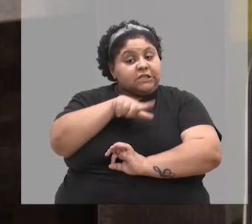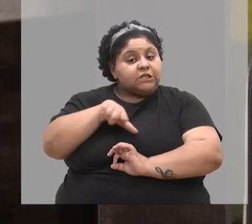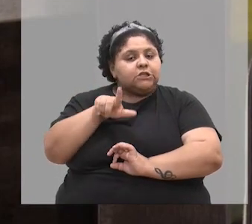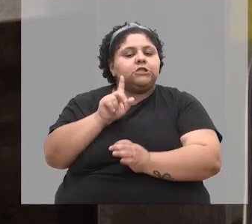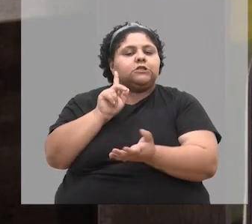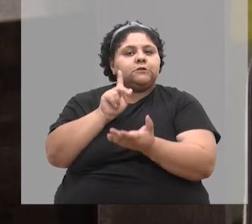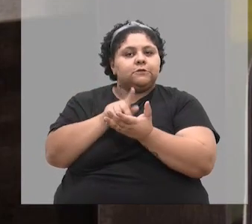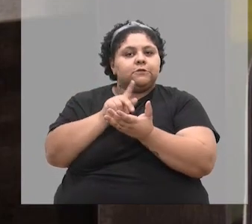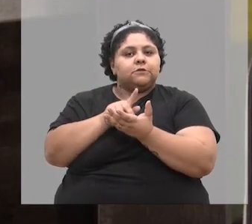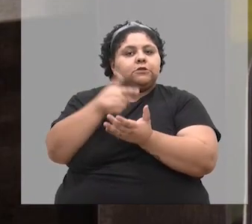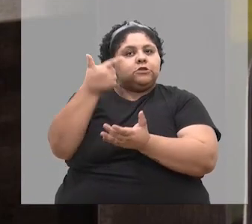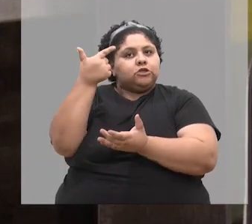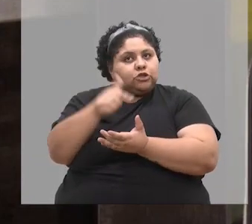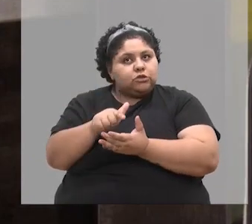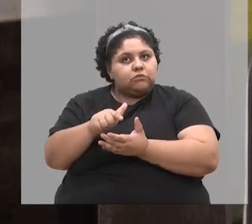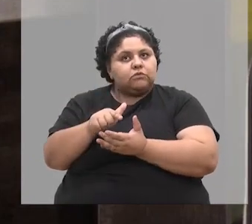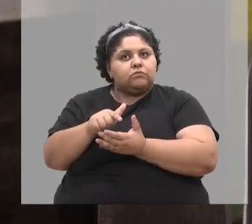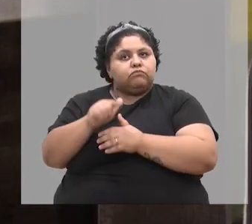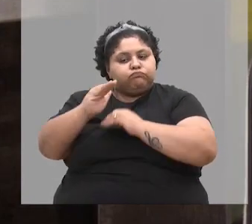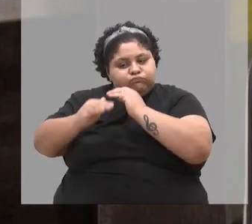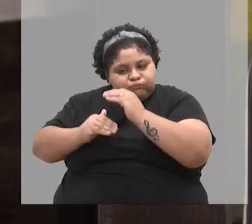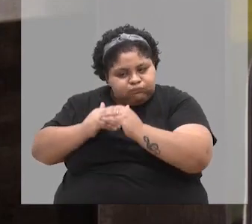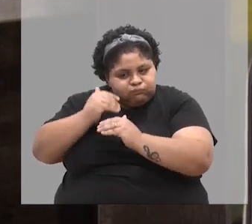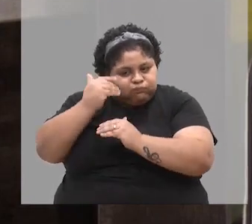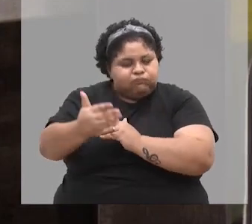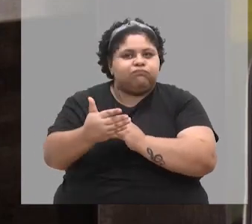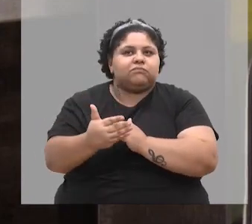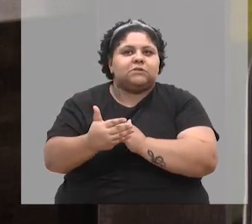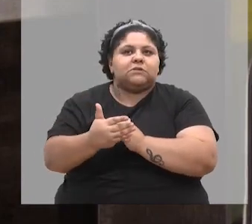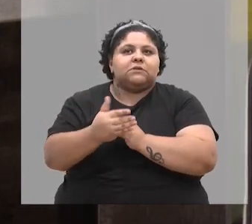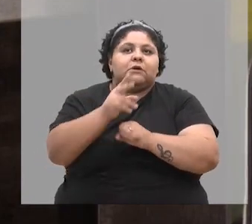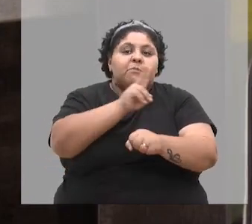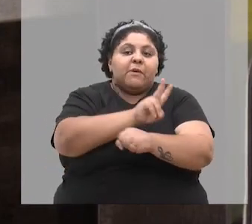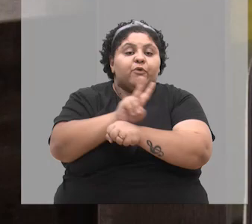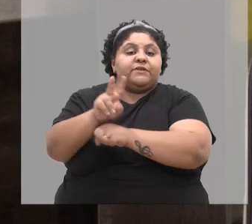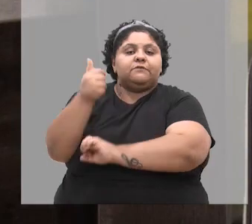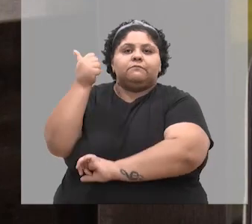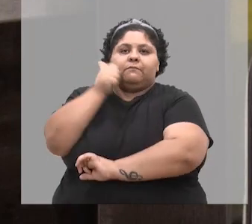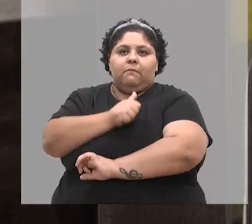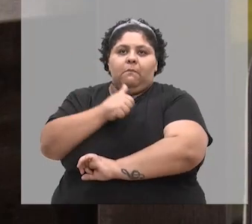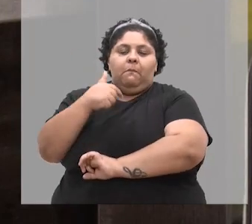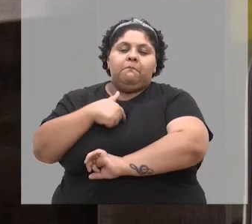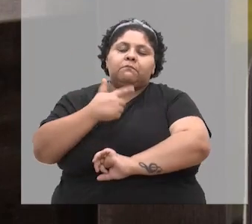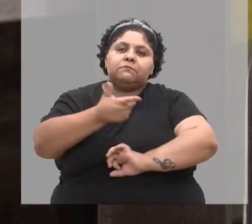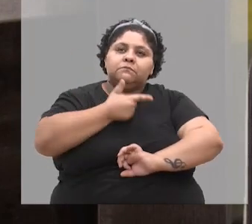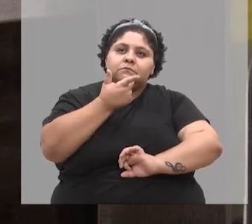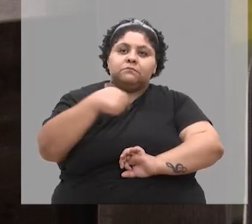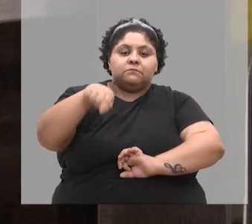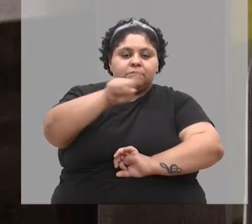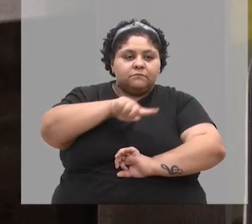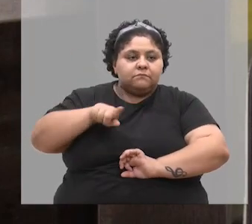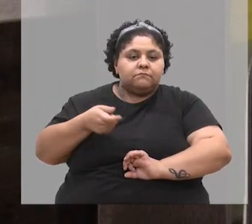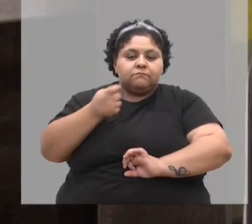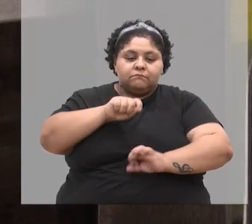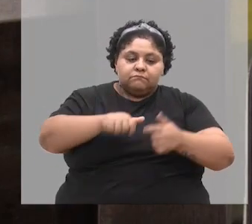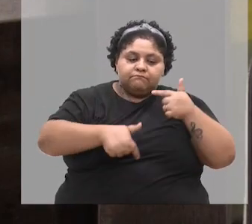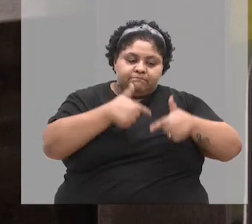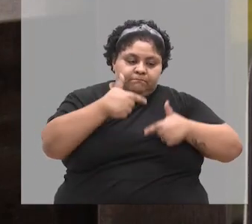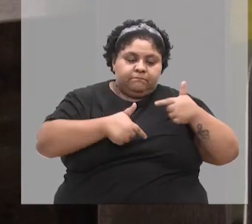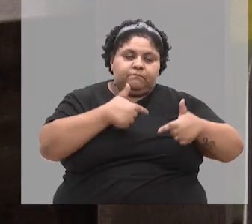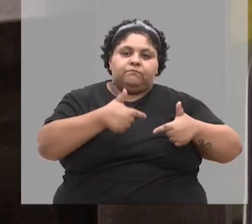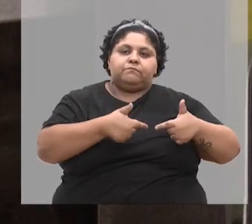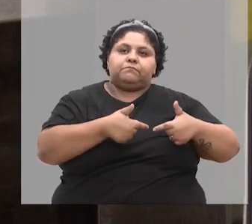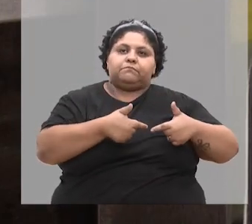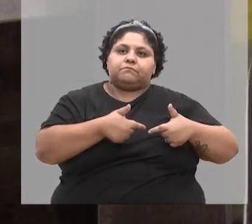que a gente realmente, mais uma vez, dá um passo importante para proteger as mulheres. E eu costumo dizer que a gente